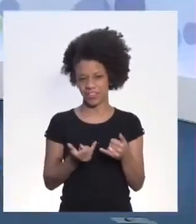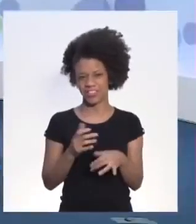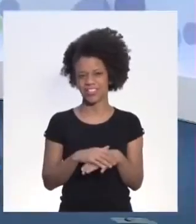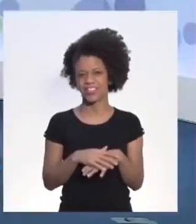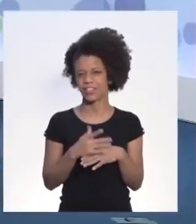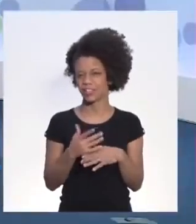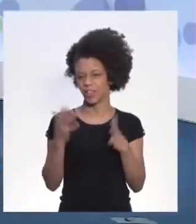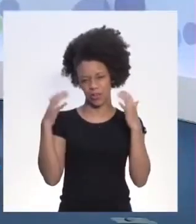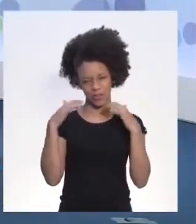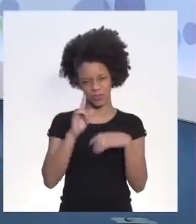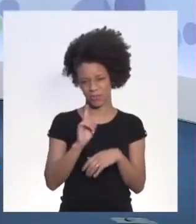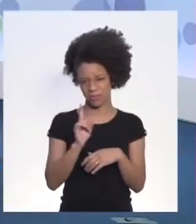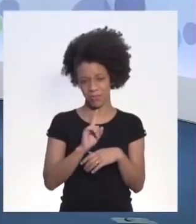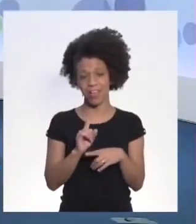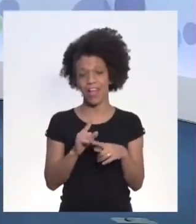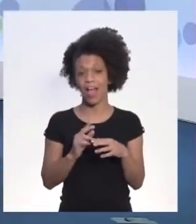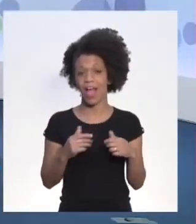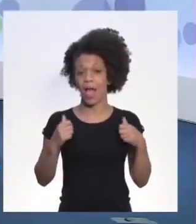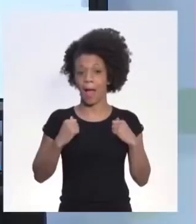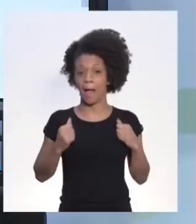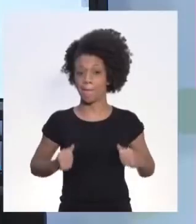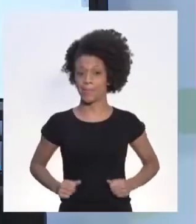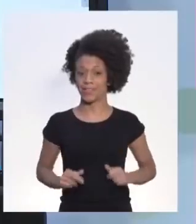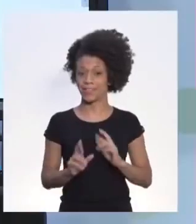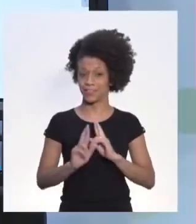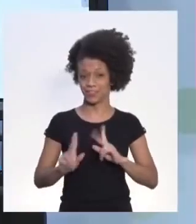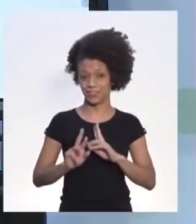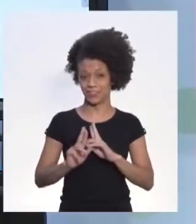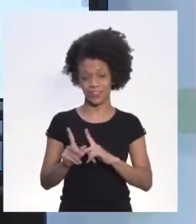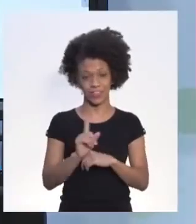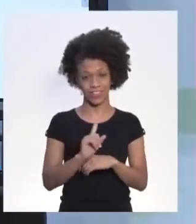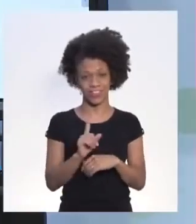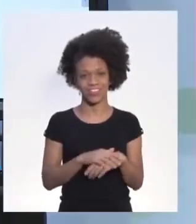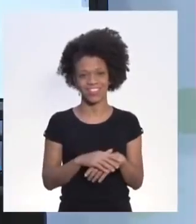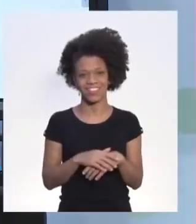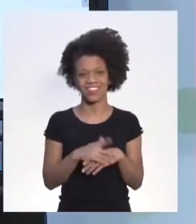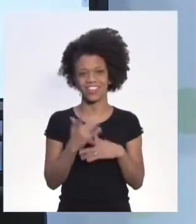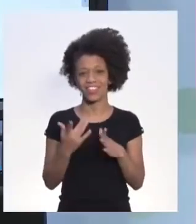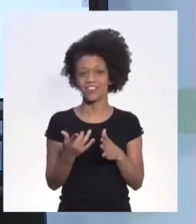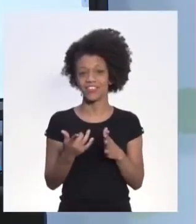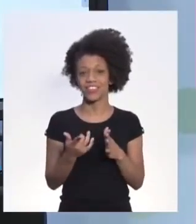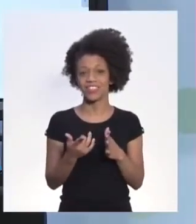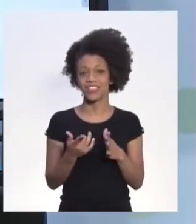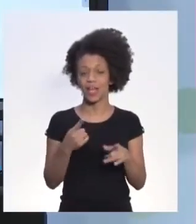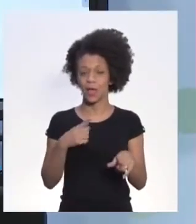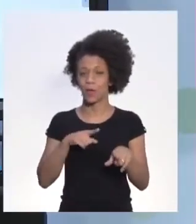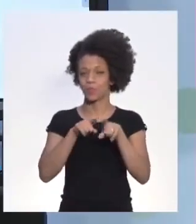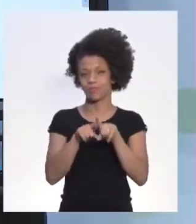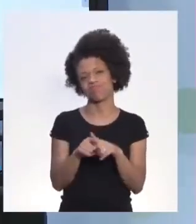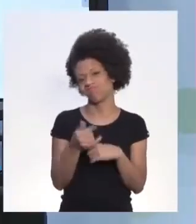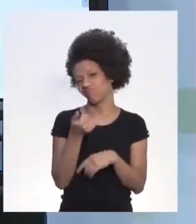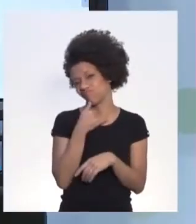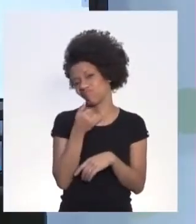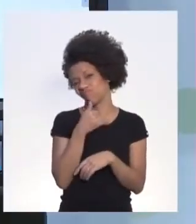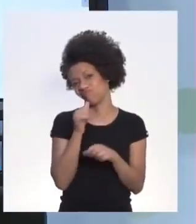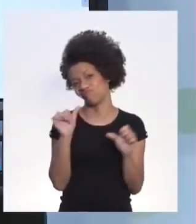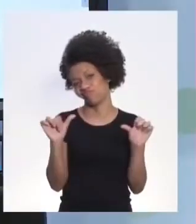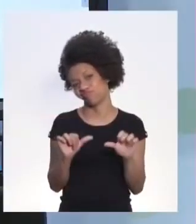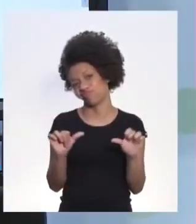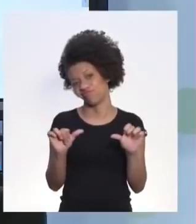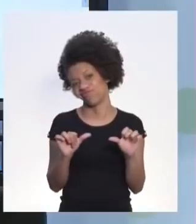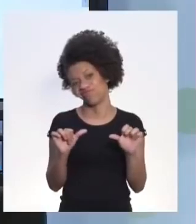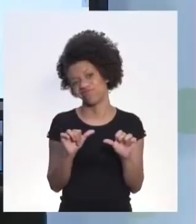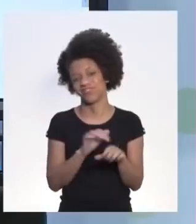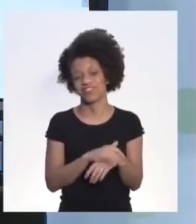me zoar. É camiseta diferente, tá? O pessoal Não falou é a que você é mesma. patrocinado aí pela Não empresa. sou, infelizmente tá ruim bom.